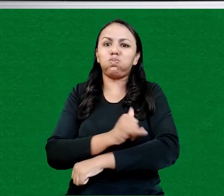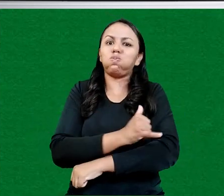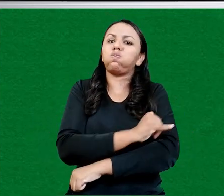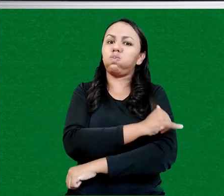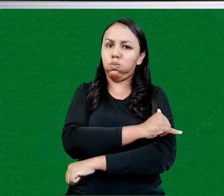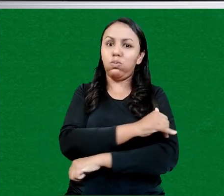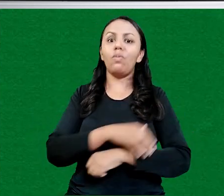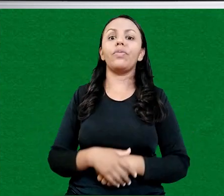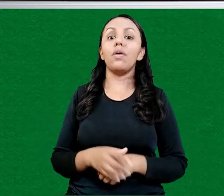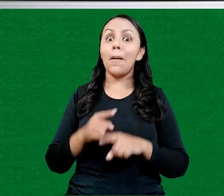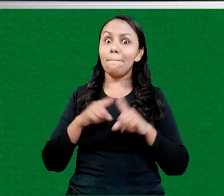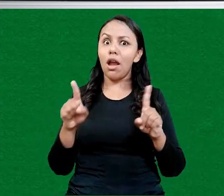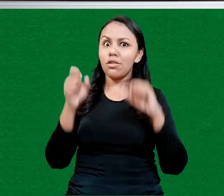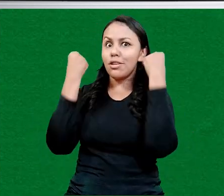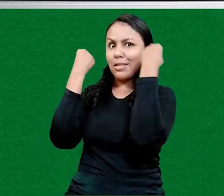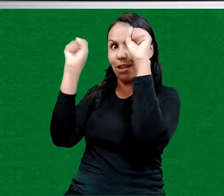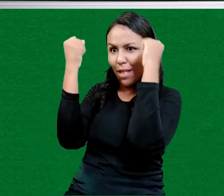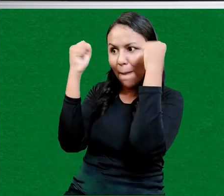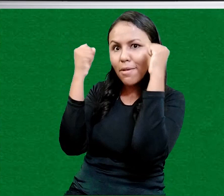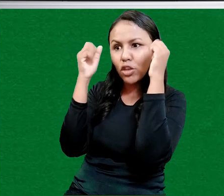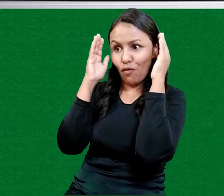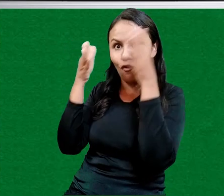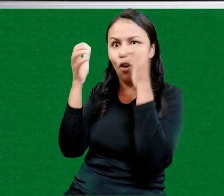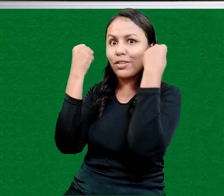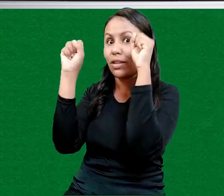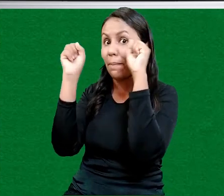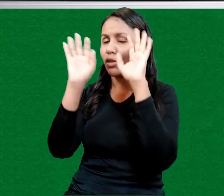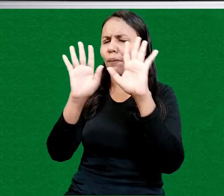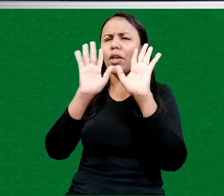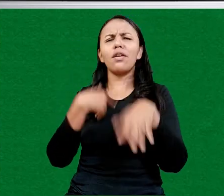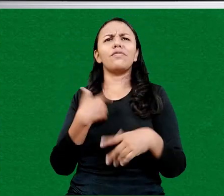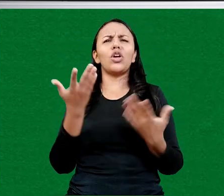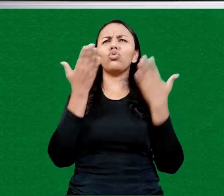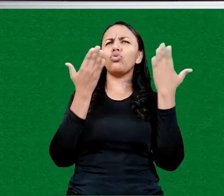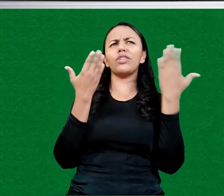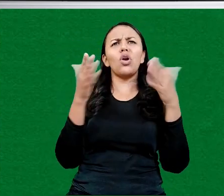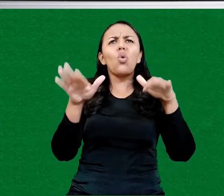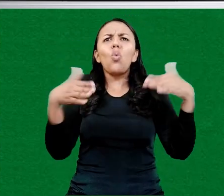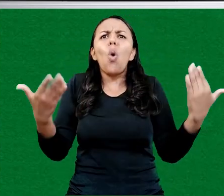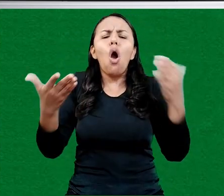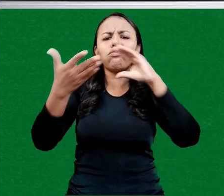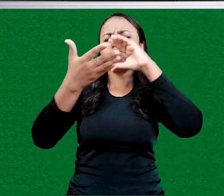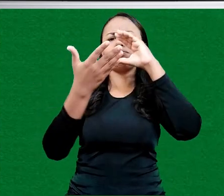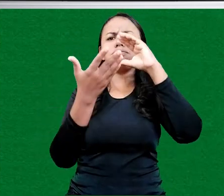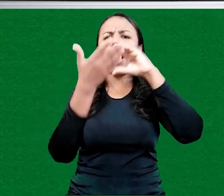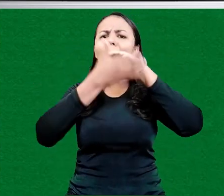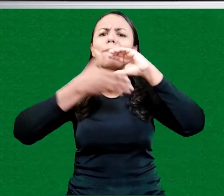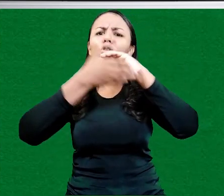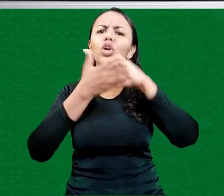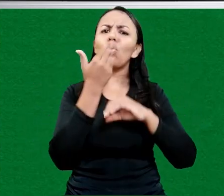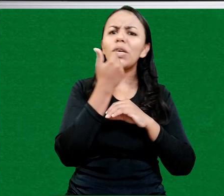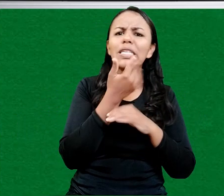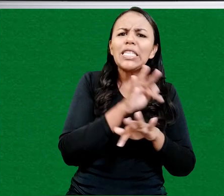quando nós falamos de treinamento, de exercício, nós fazemos aqui uma interrogação. Qual tipo de carboidrato consumir? São